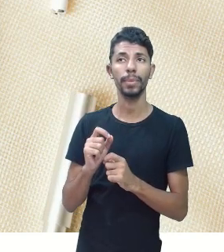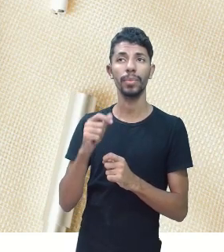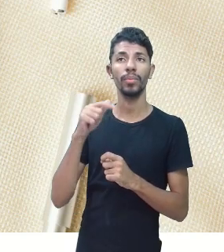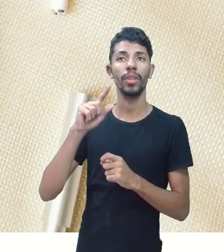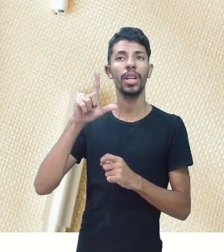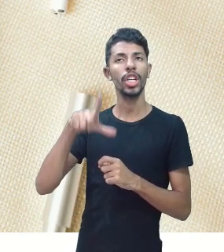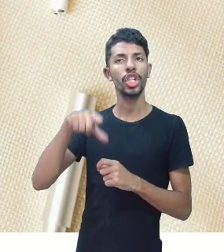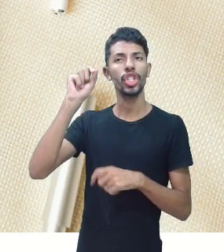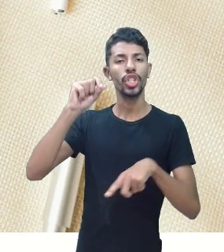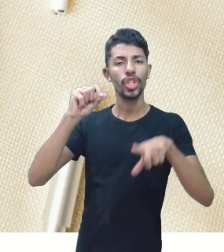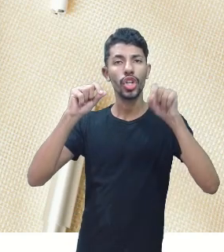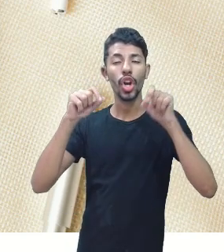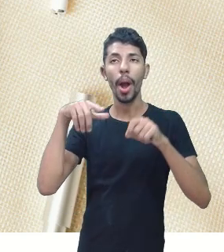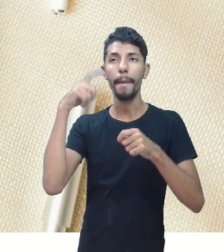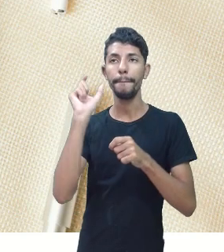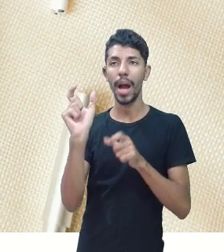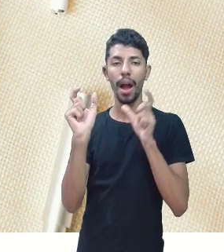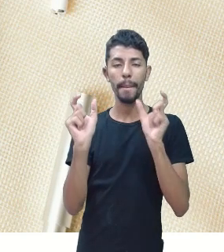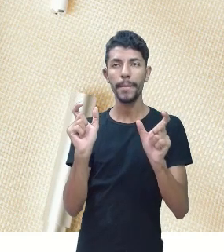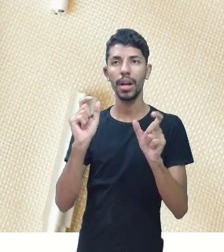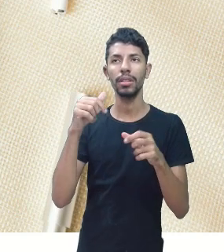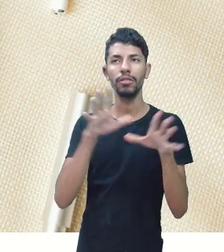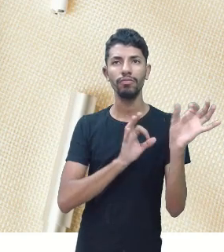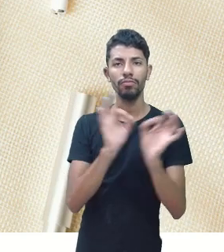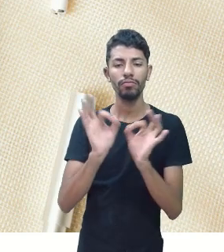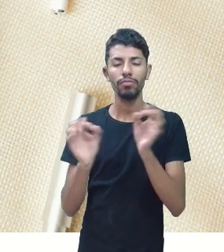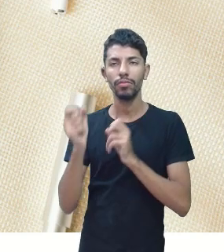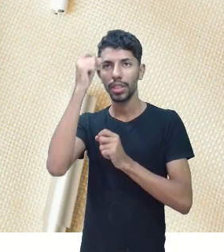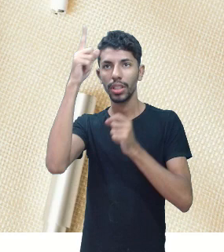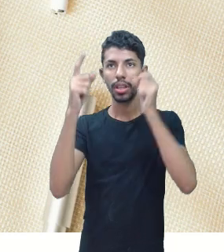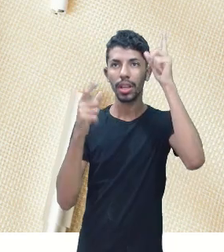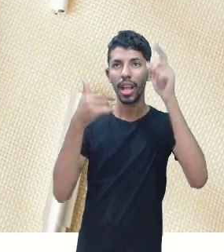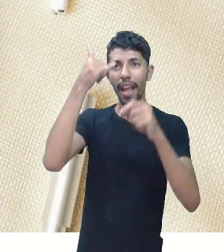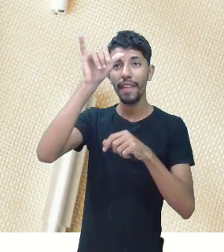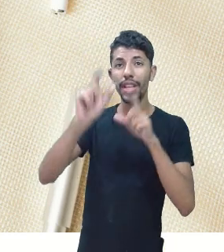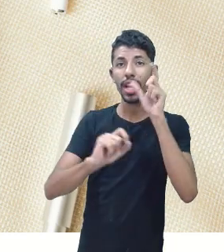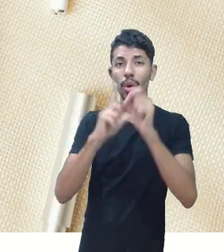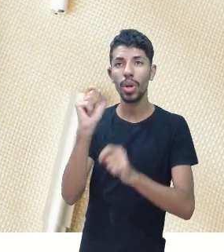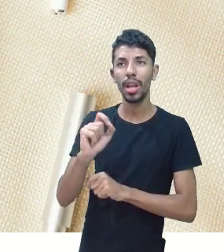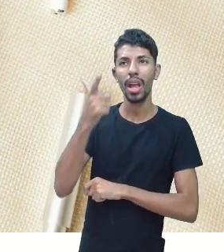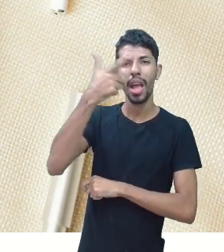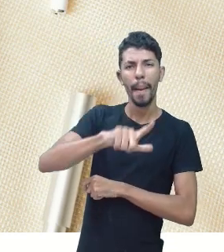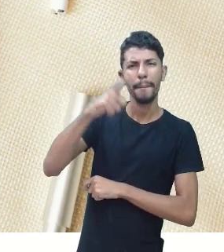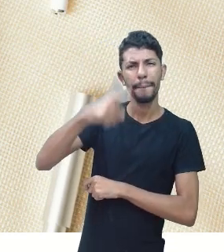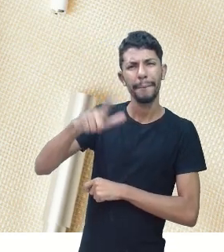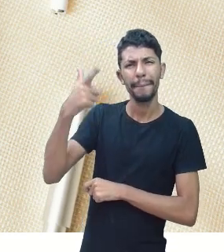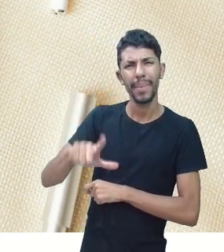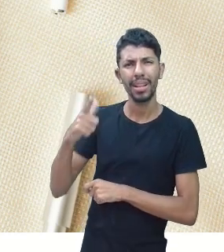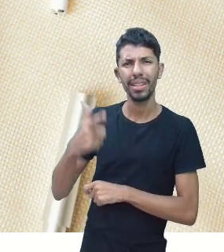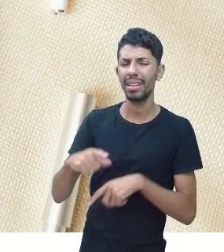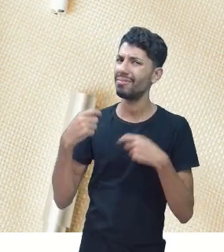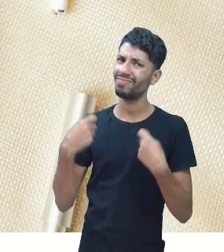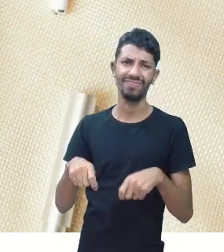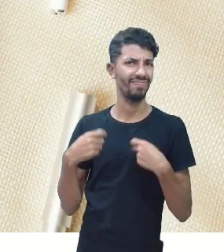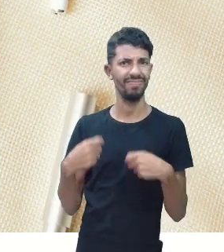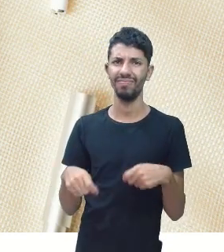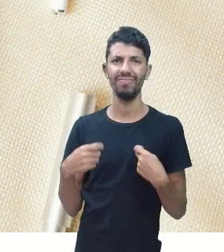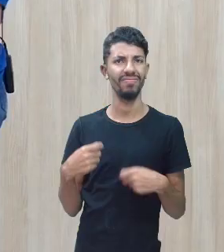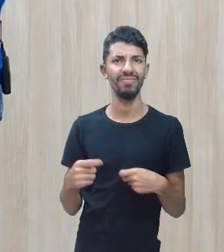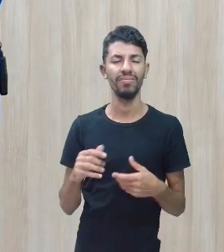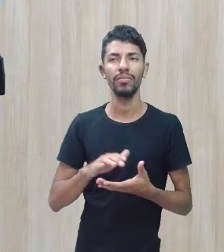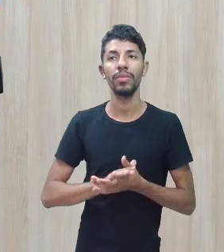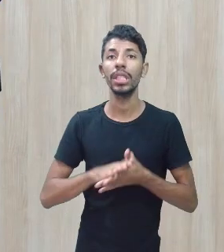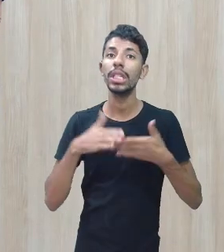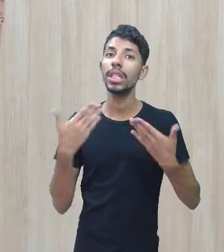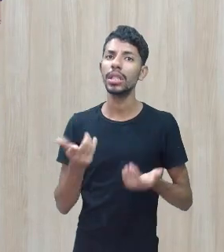que escolhe as palavras e organiza as ideias, evitando repetições desnecessárias. Então,